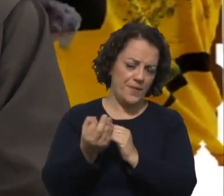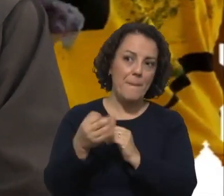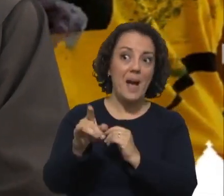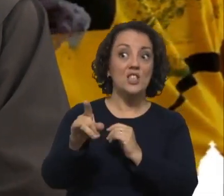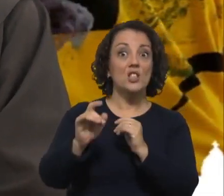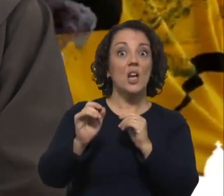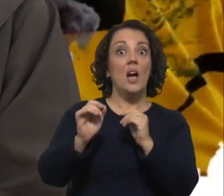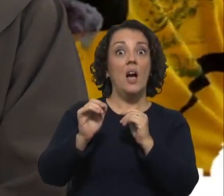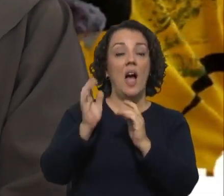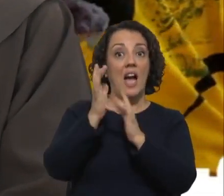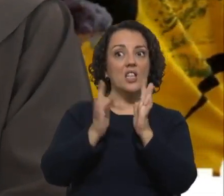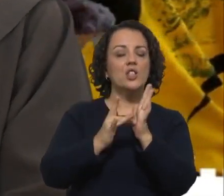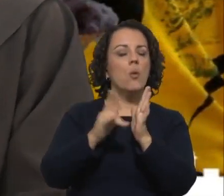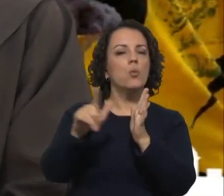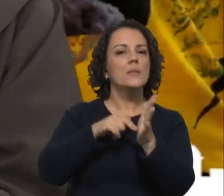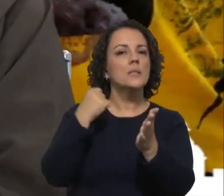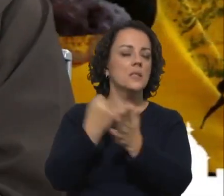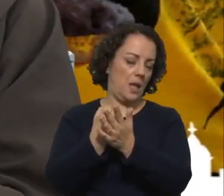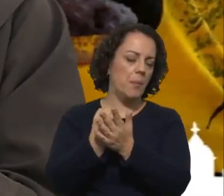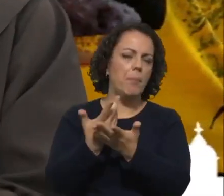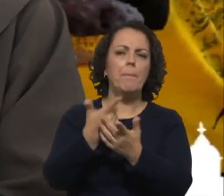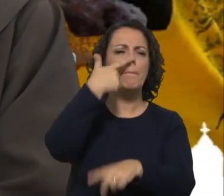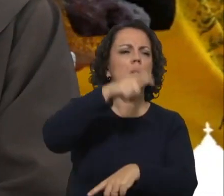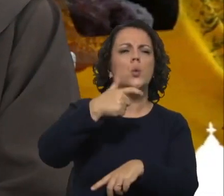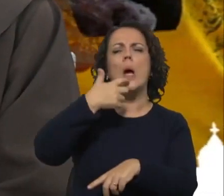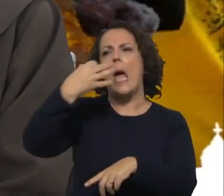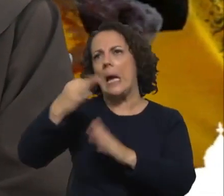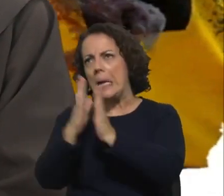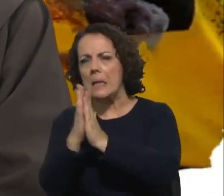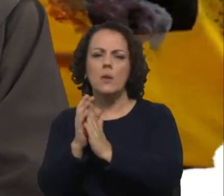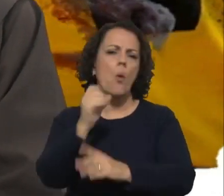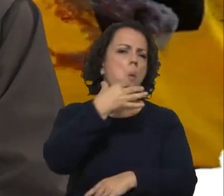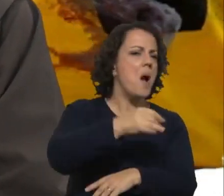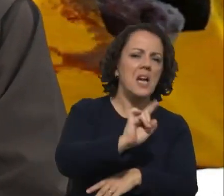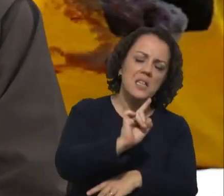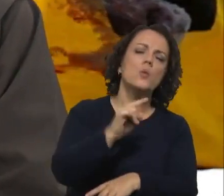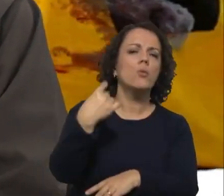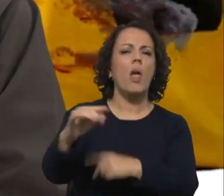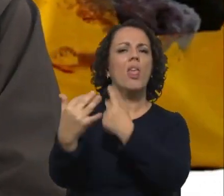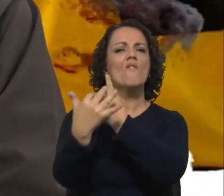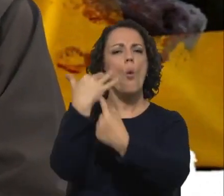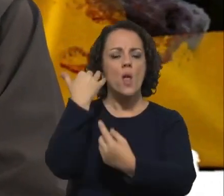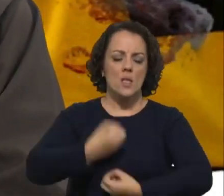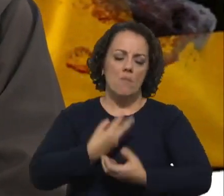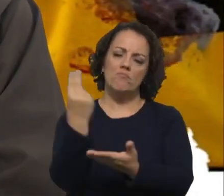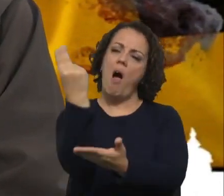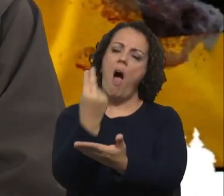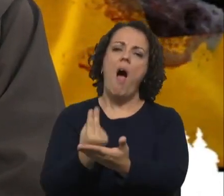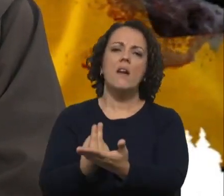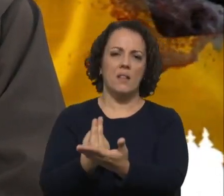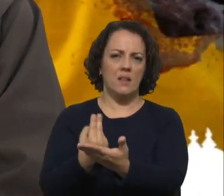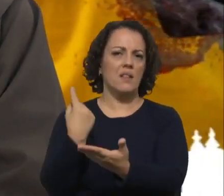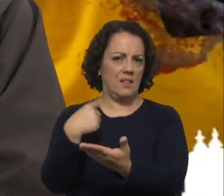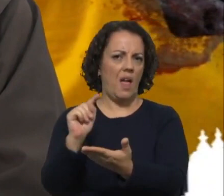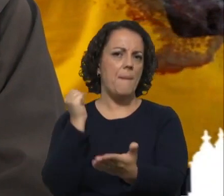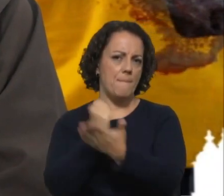também inspiradora da arte. Crentes ou não crentes acabam por depois ser influenciados, inspirados até.